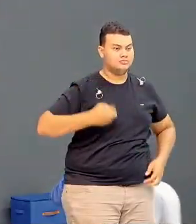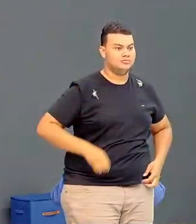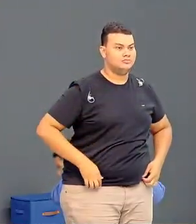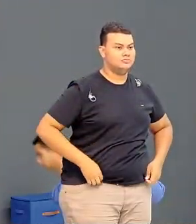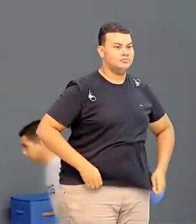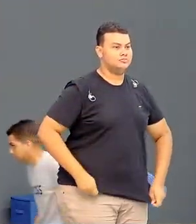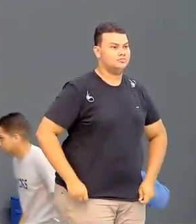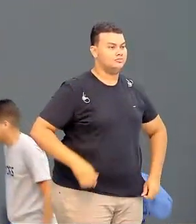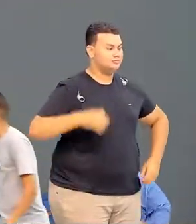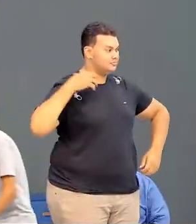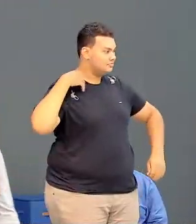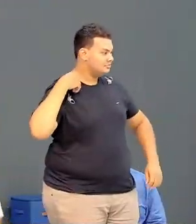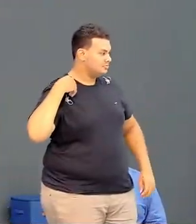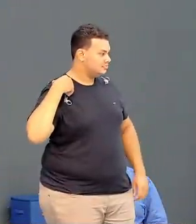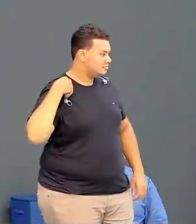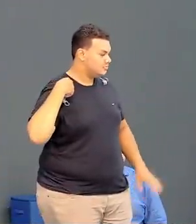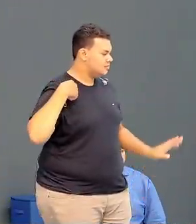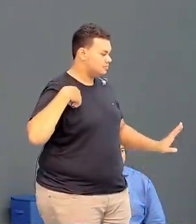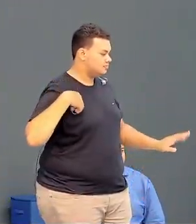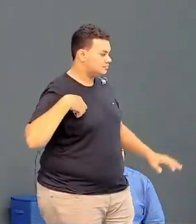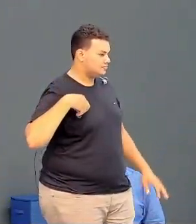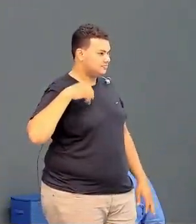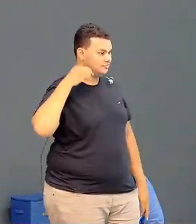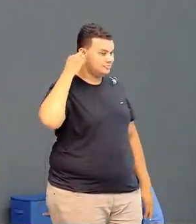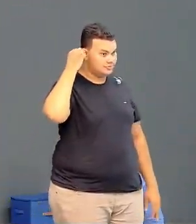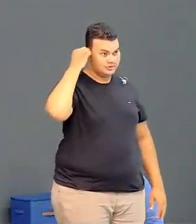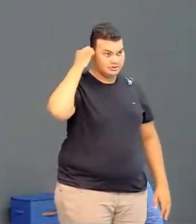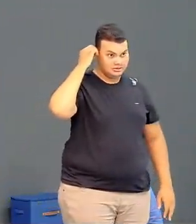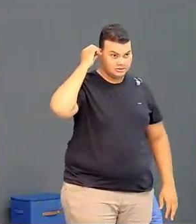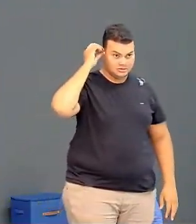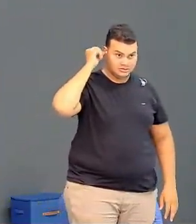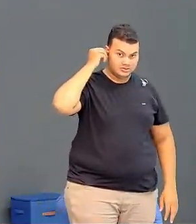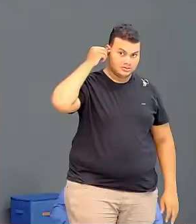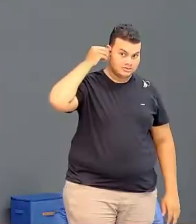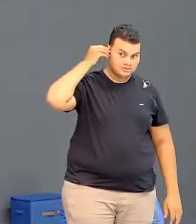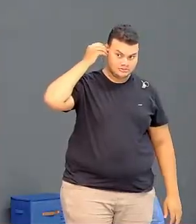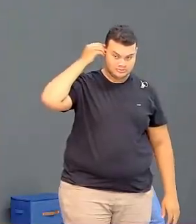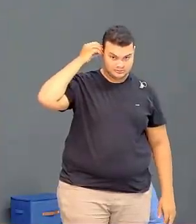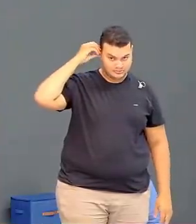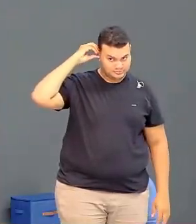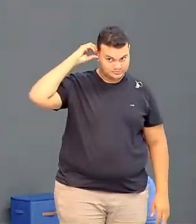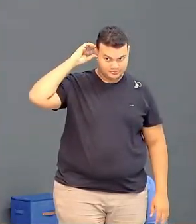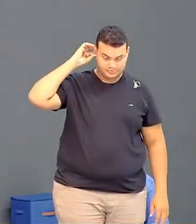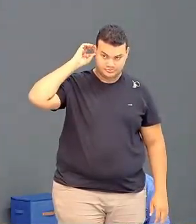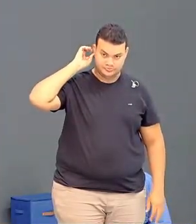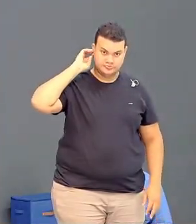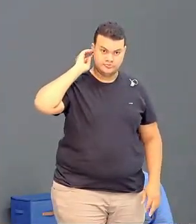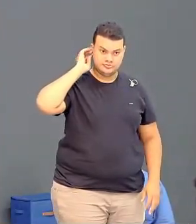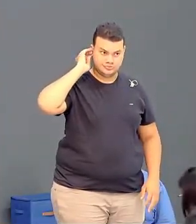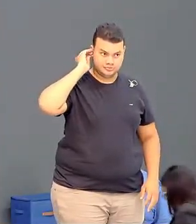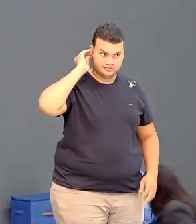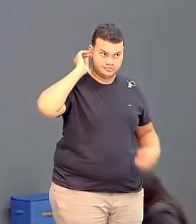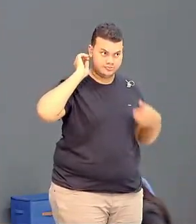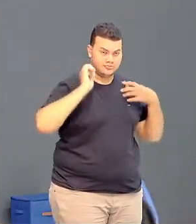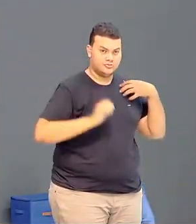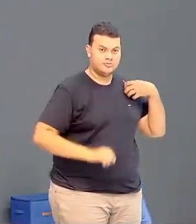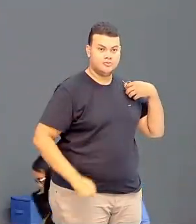potestades, dominadores desse mundo de trevas, contra as hostes espirituais nas regiões celestiais.